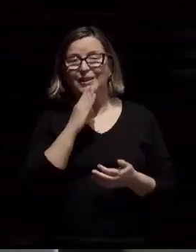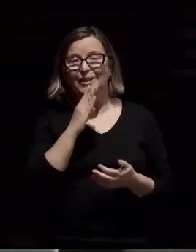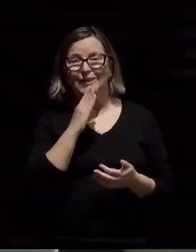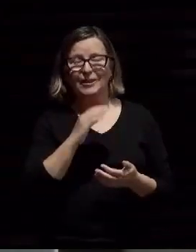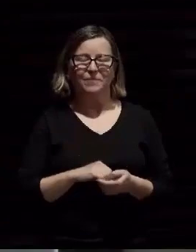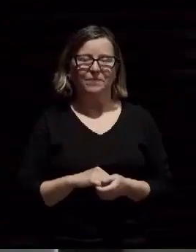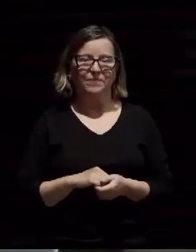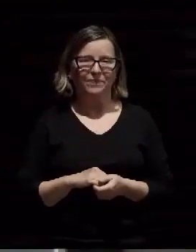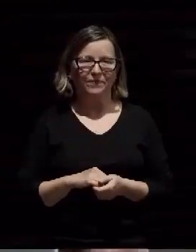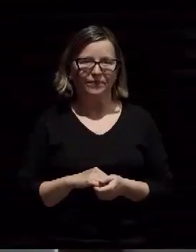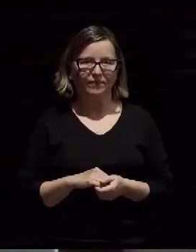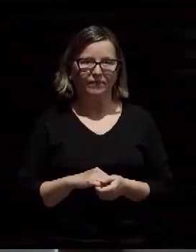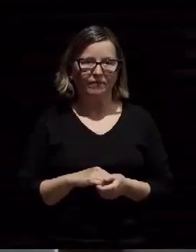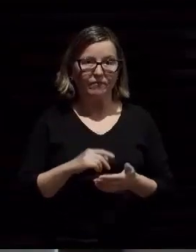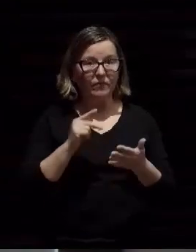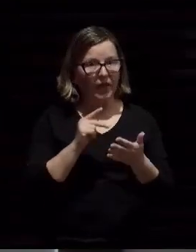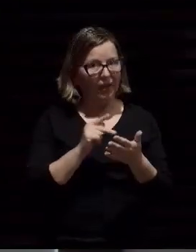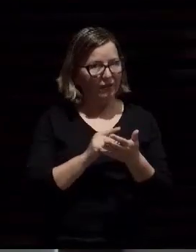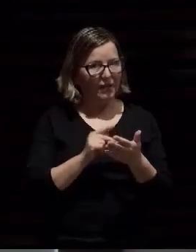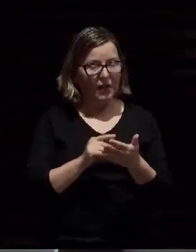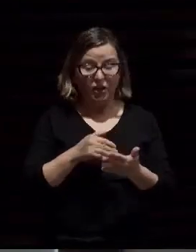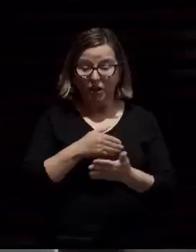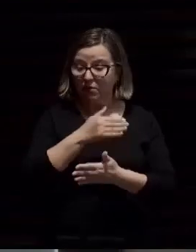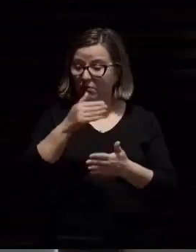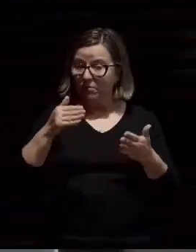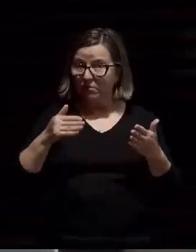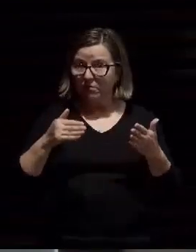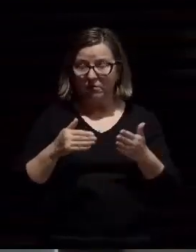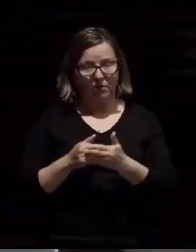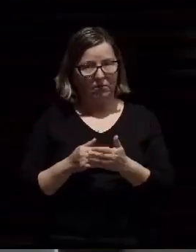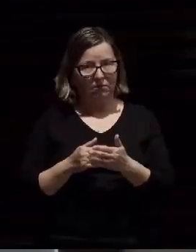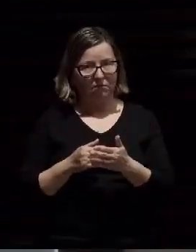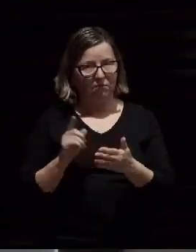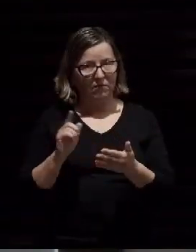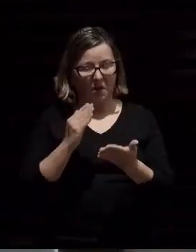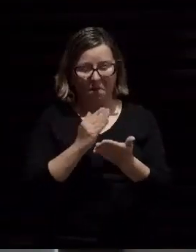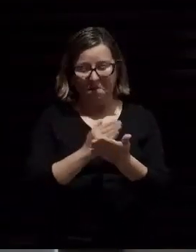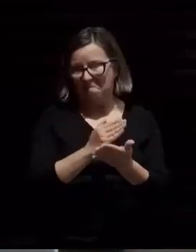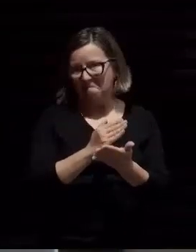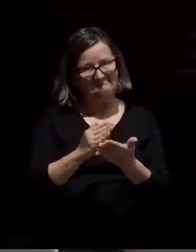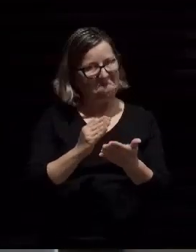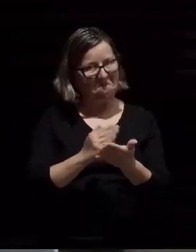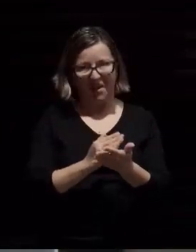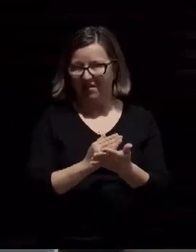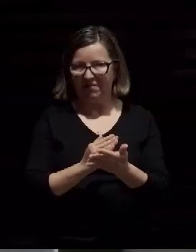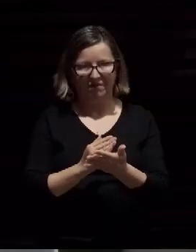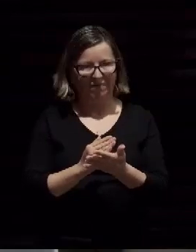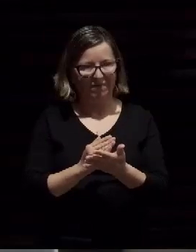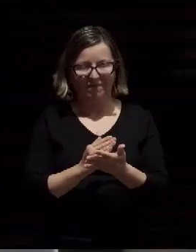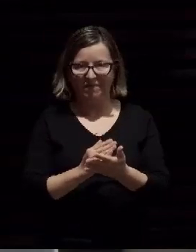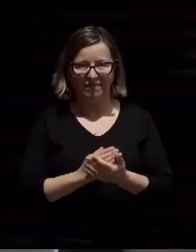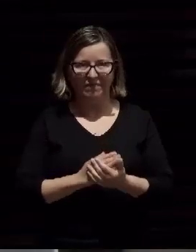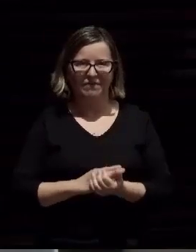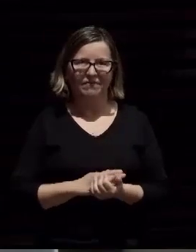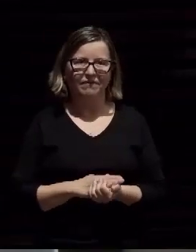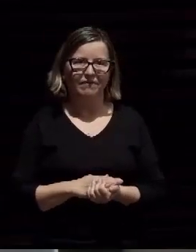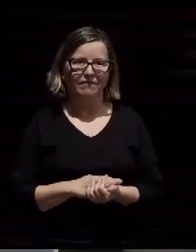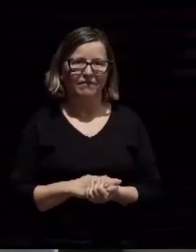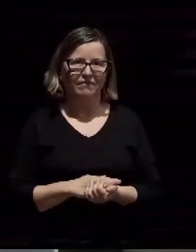A verdade é o todo idêntico a si, e não uma parte sendo identificada.